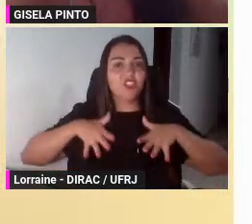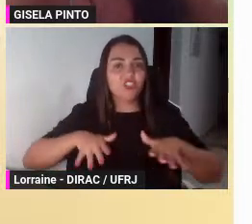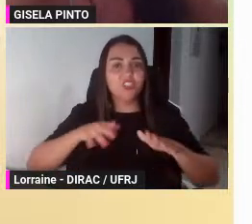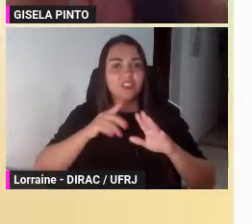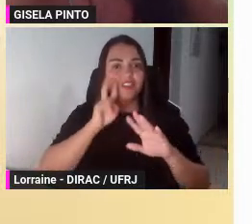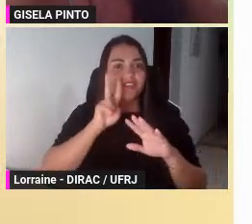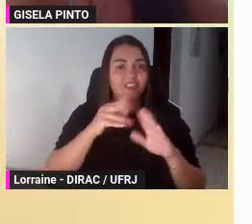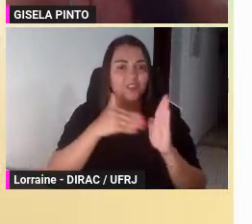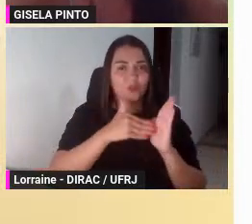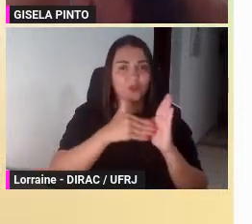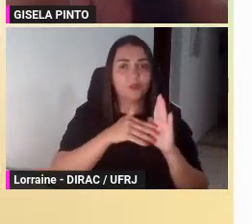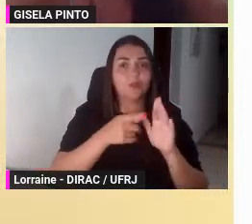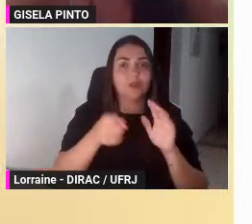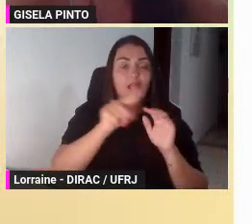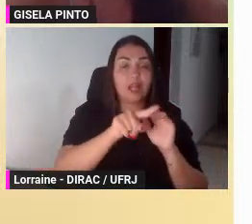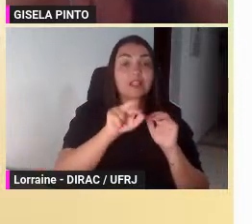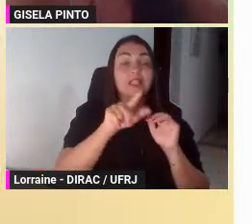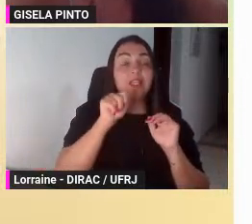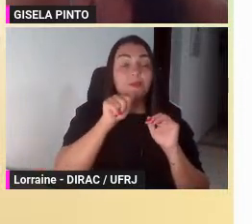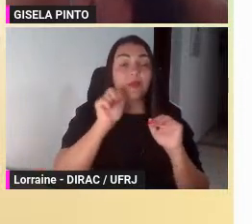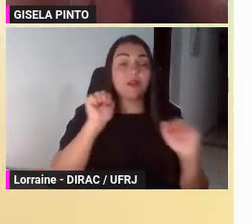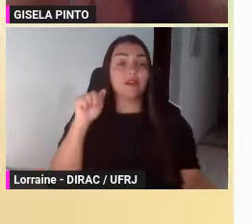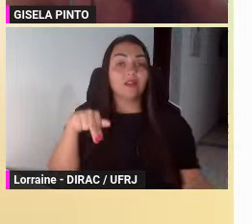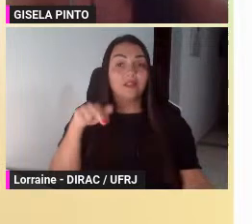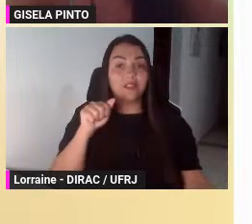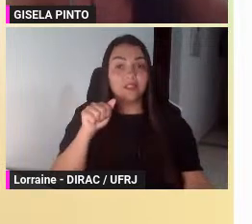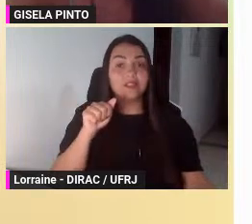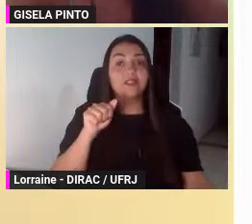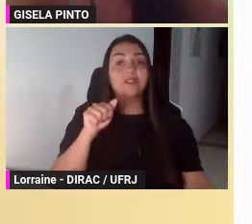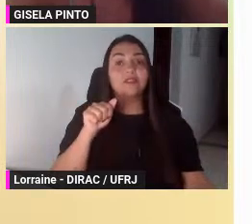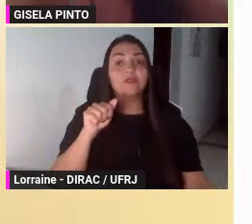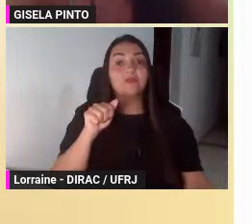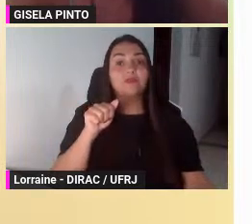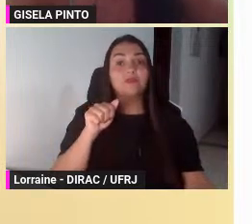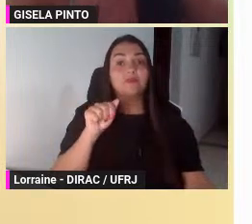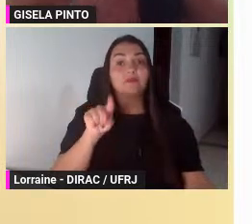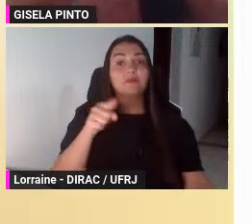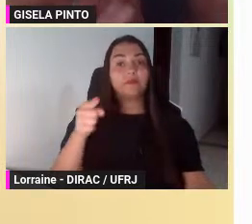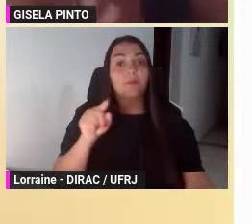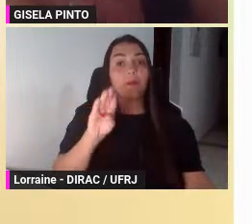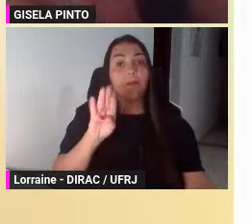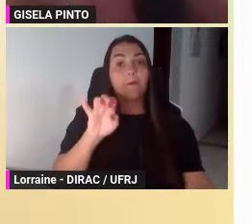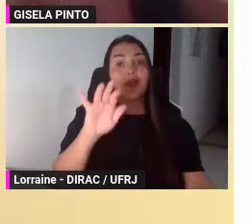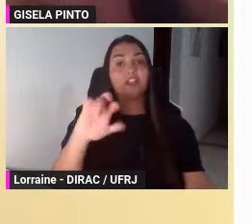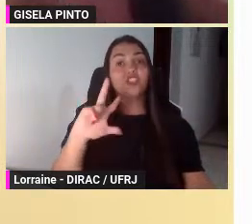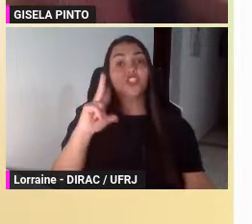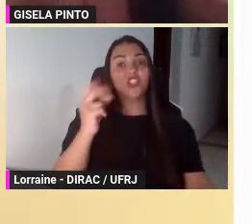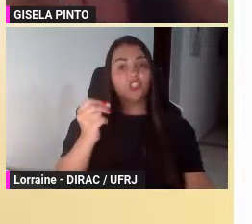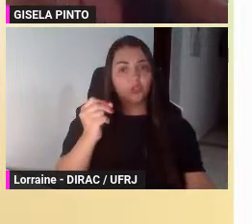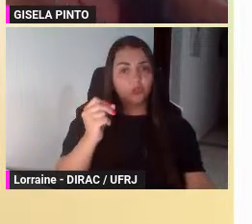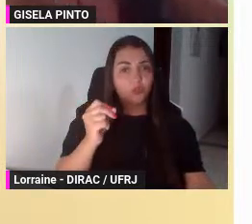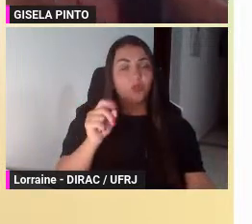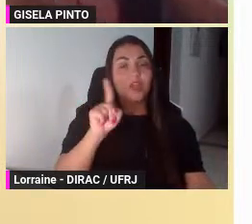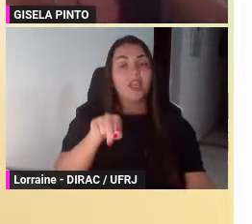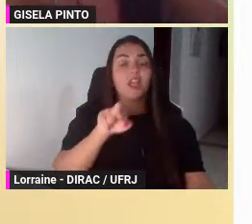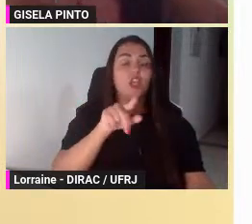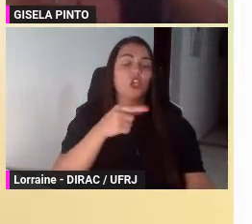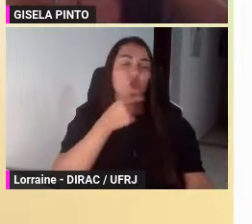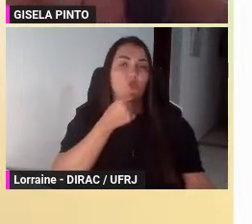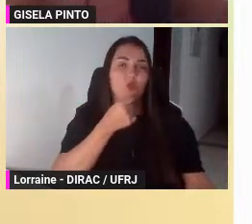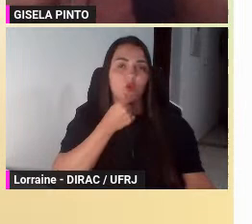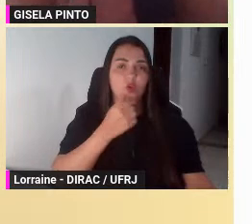Aqui é minha irmã, Ana, e aqui é Betinho, que é um irmão de vida, assim,